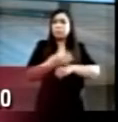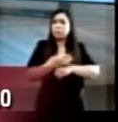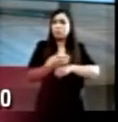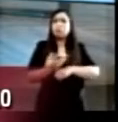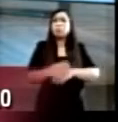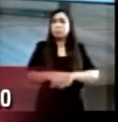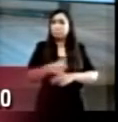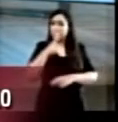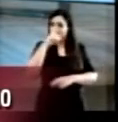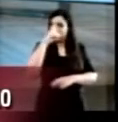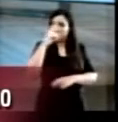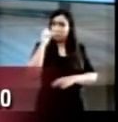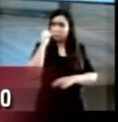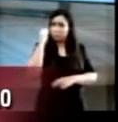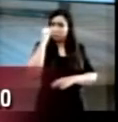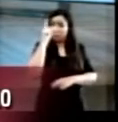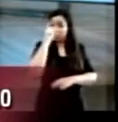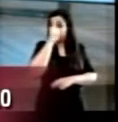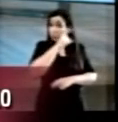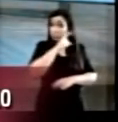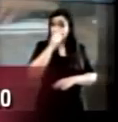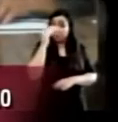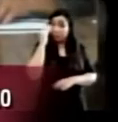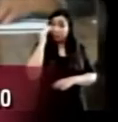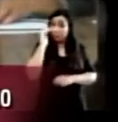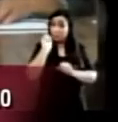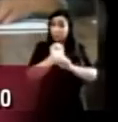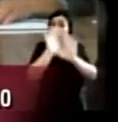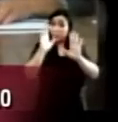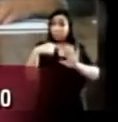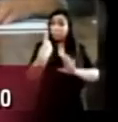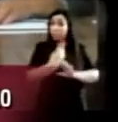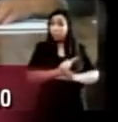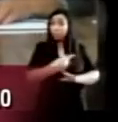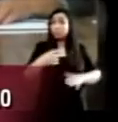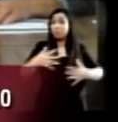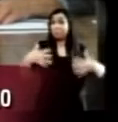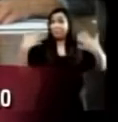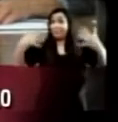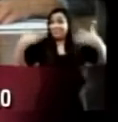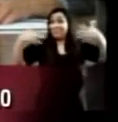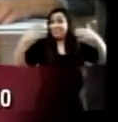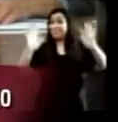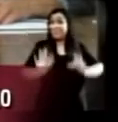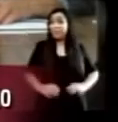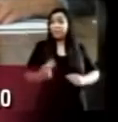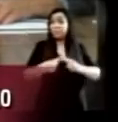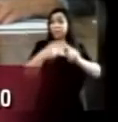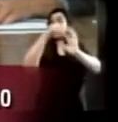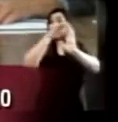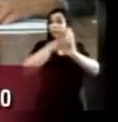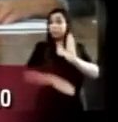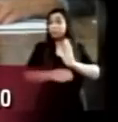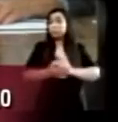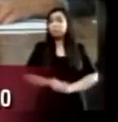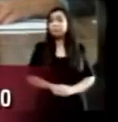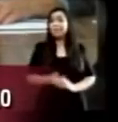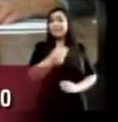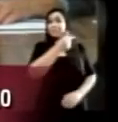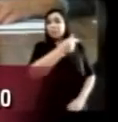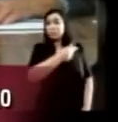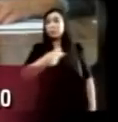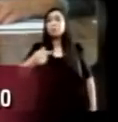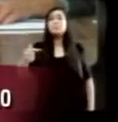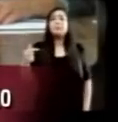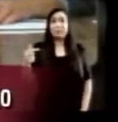de complexa, e que nós estávamos muito contentes com essa queda que estava ocorrendo. Em uma